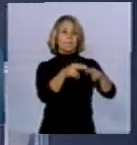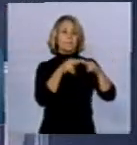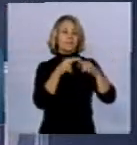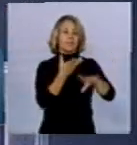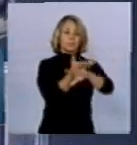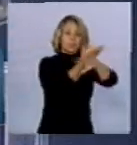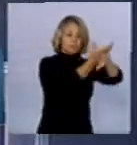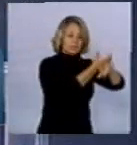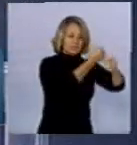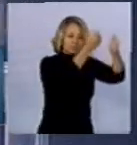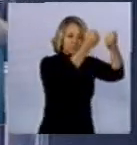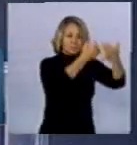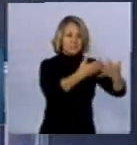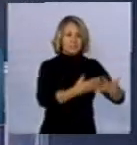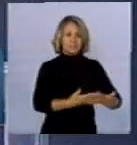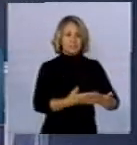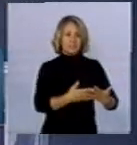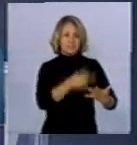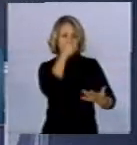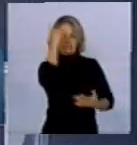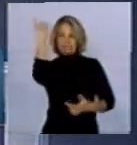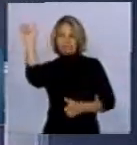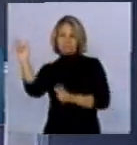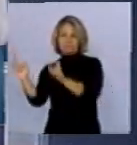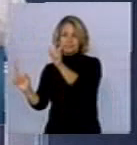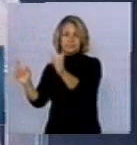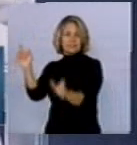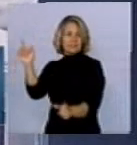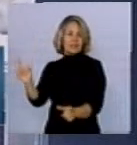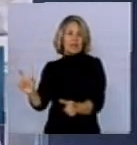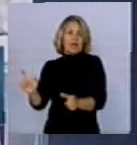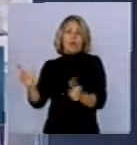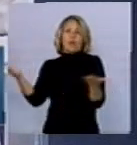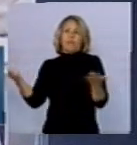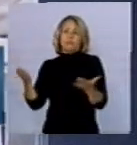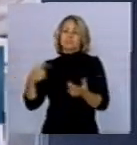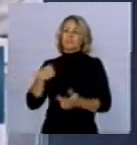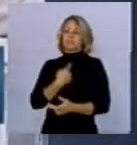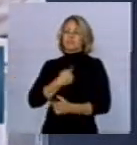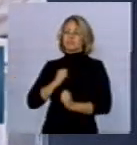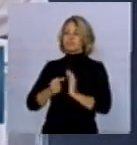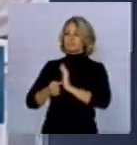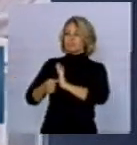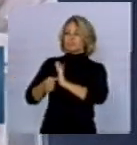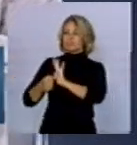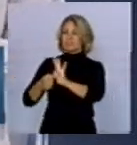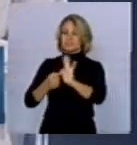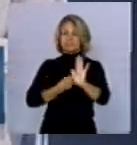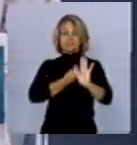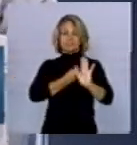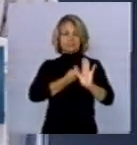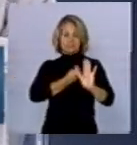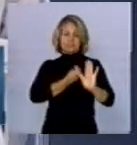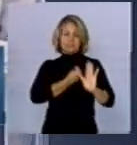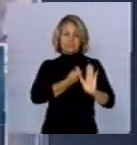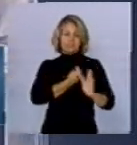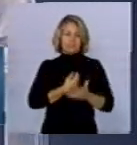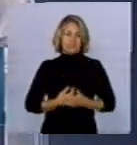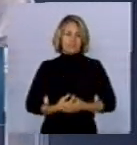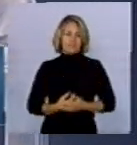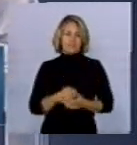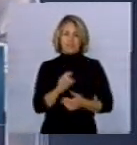que diz respeito a você onde você se identifica não é